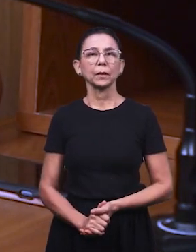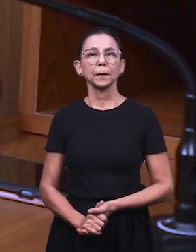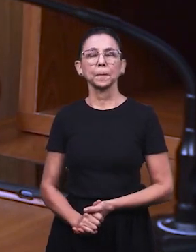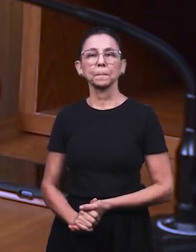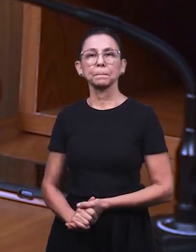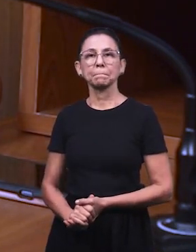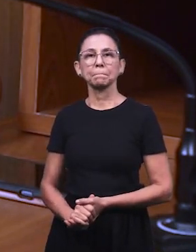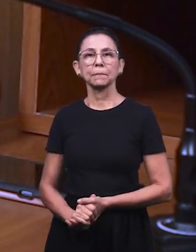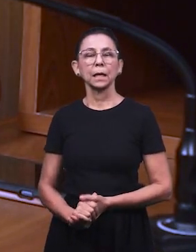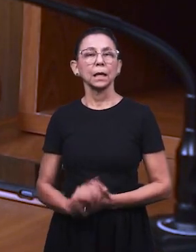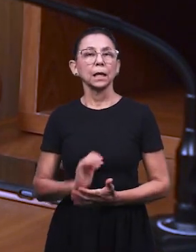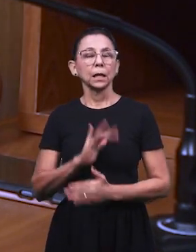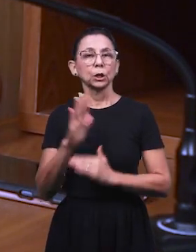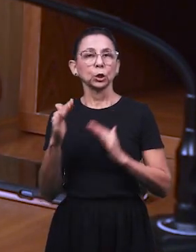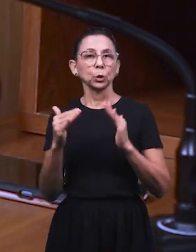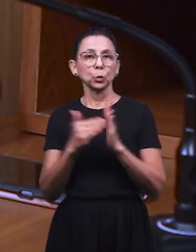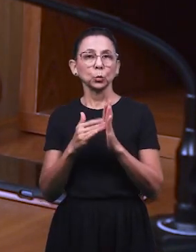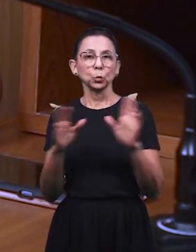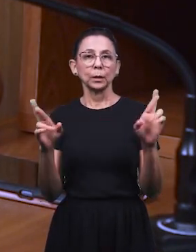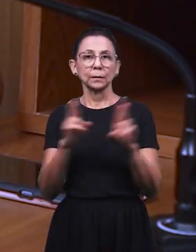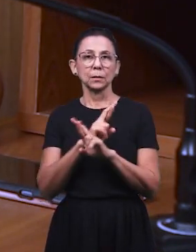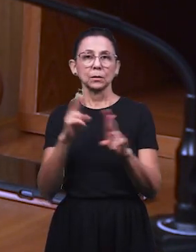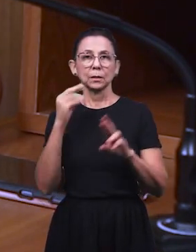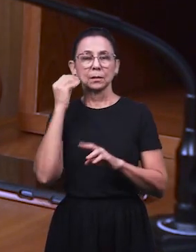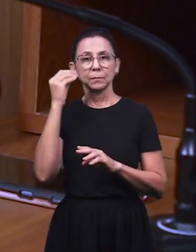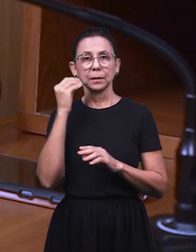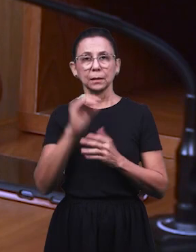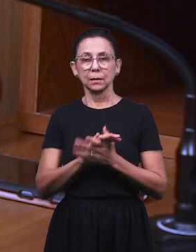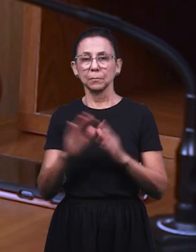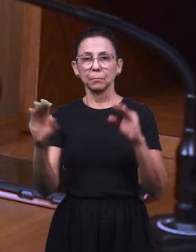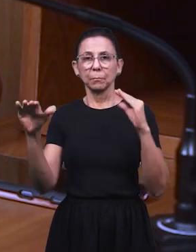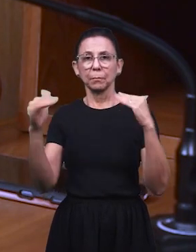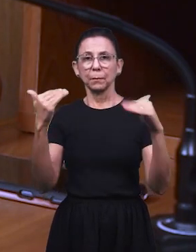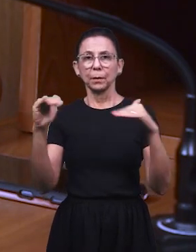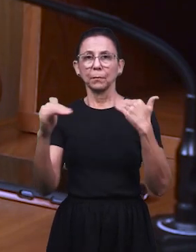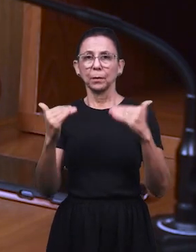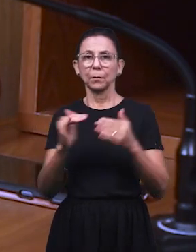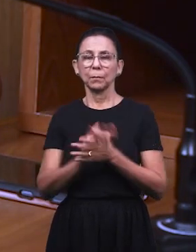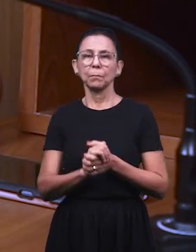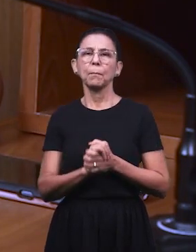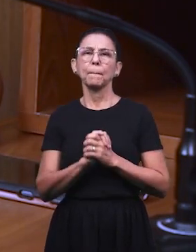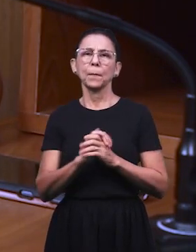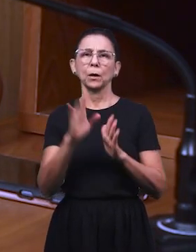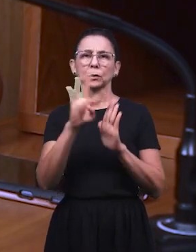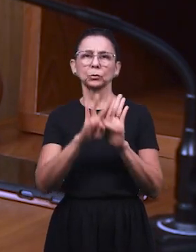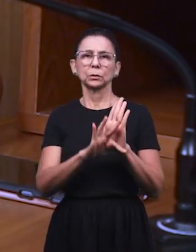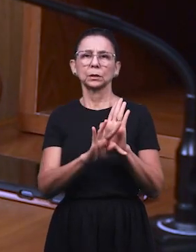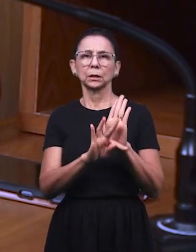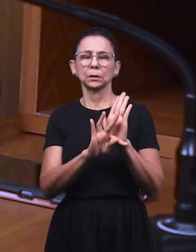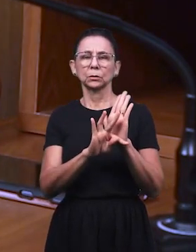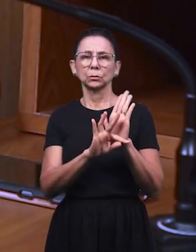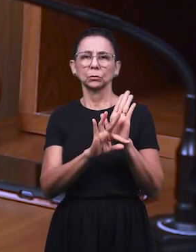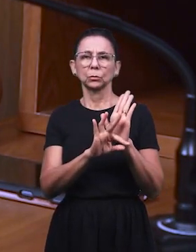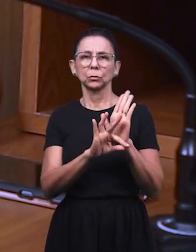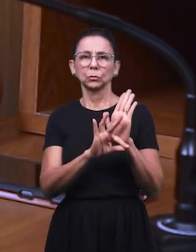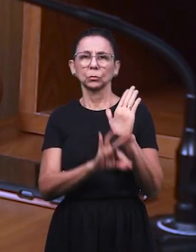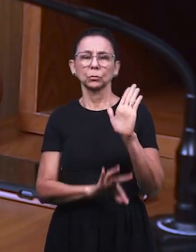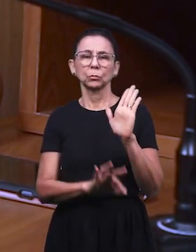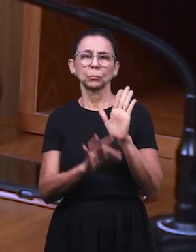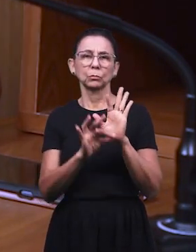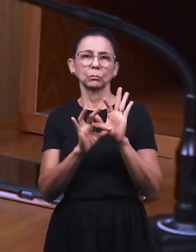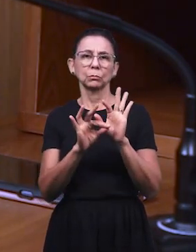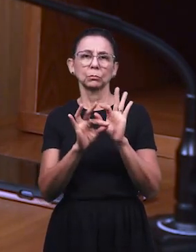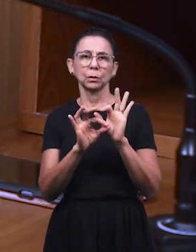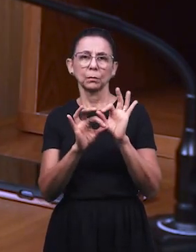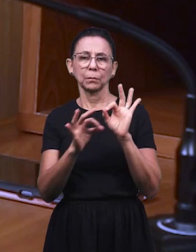movidospelafé@radiomanaim.com.br. Todas a informação relacionada à experiência pode ser enviada. Não tem problema se for um texto enorme, não tem problema.